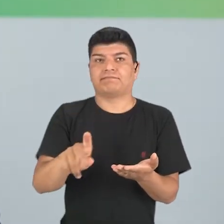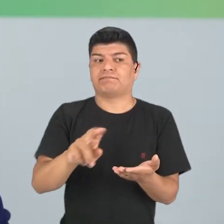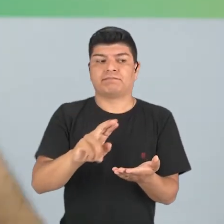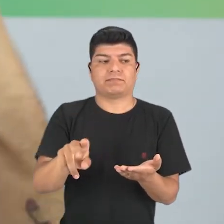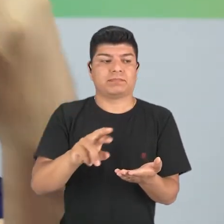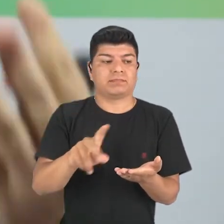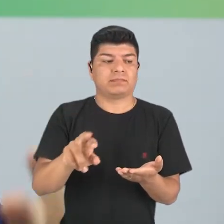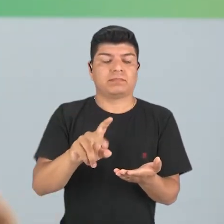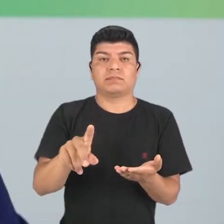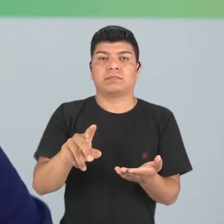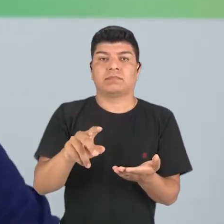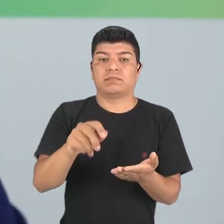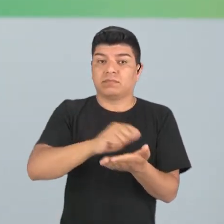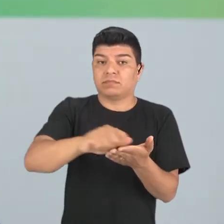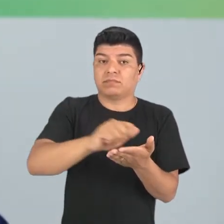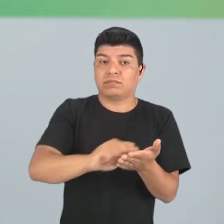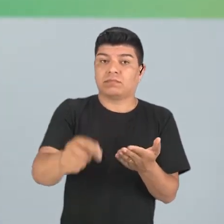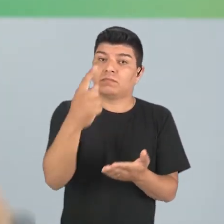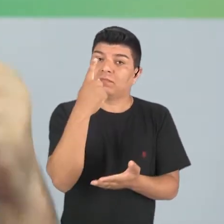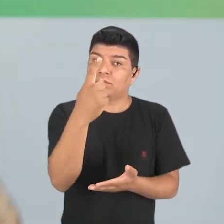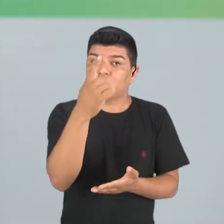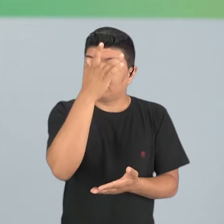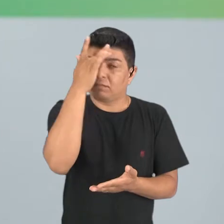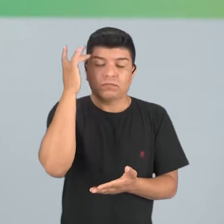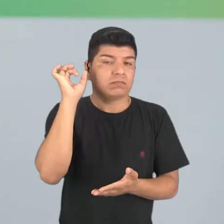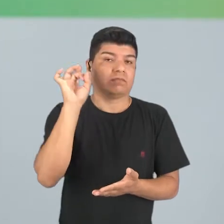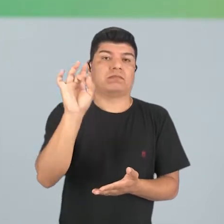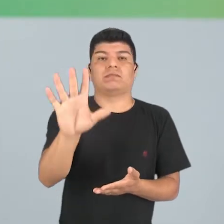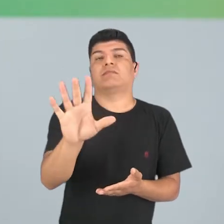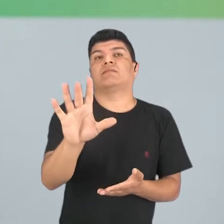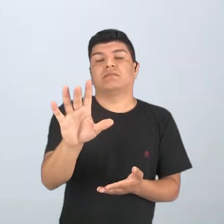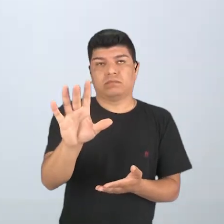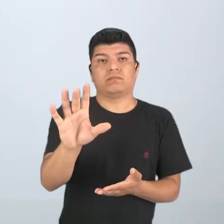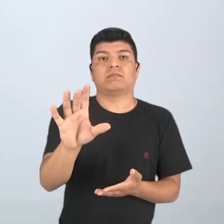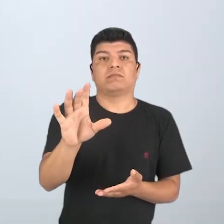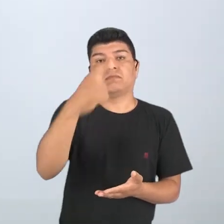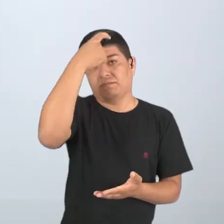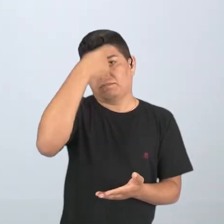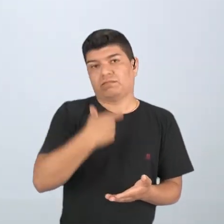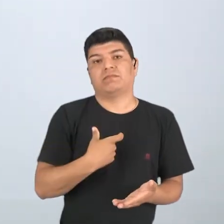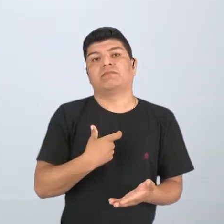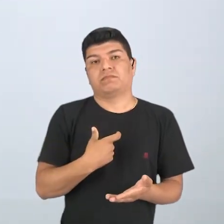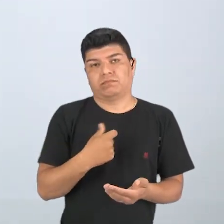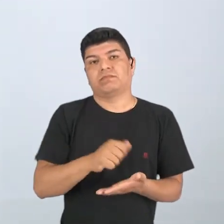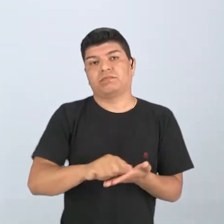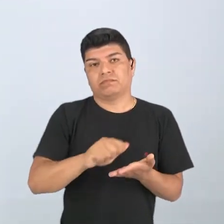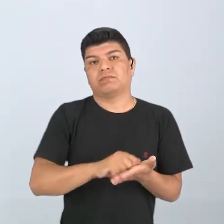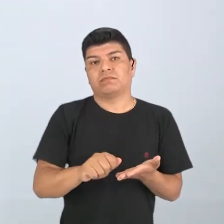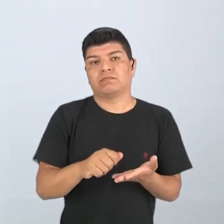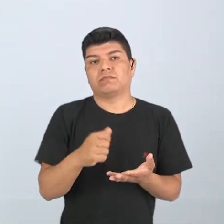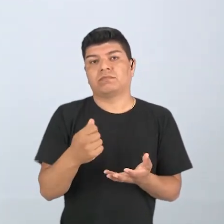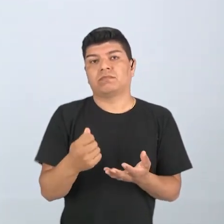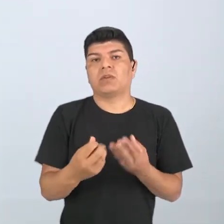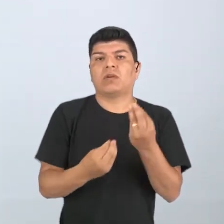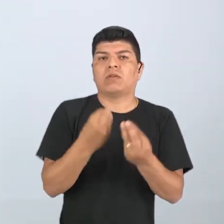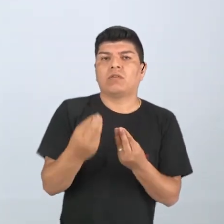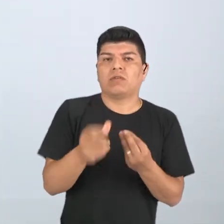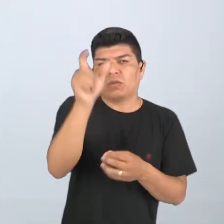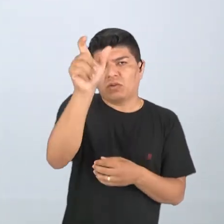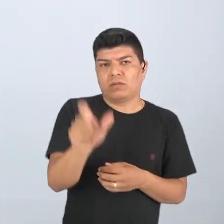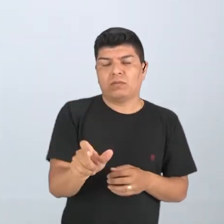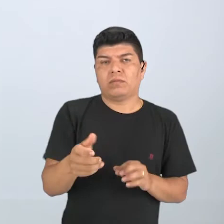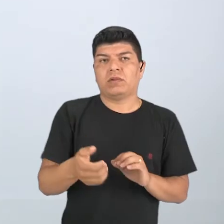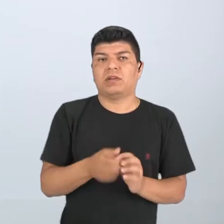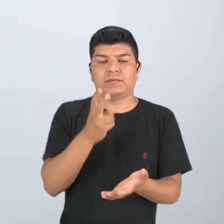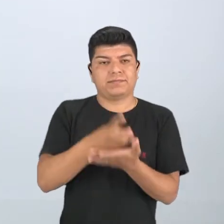para quem? Para uma pessoa. E quem está escrevendo é quem? Sou eu. Como estás e tal, você